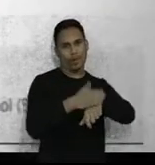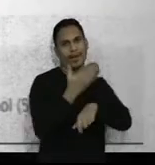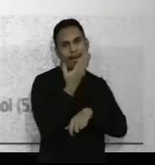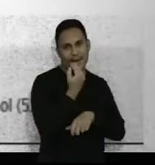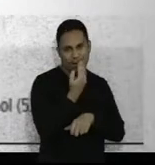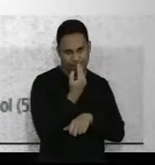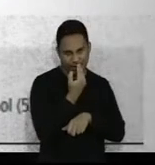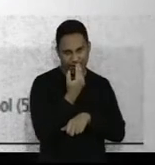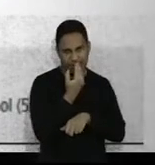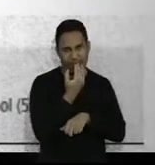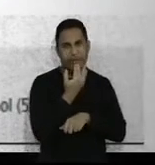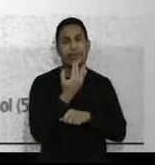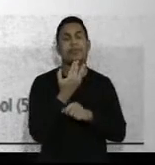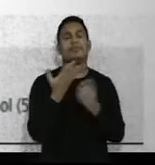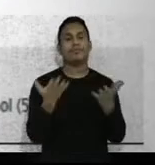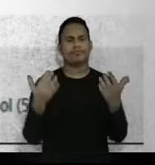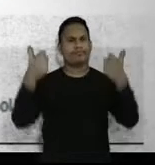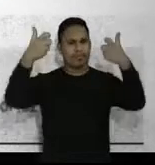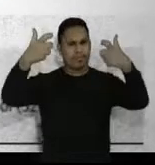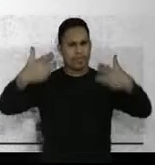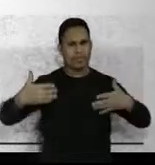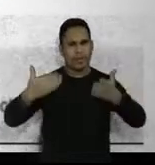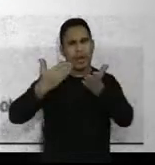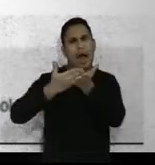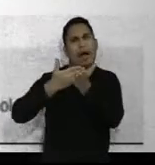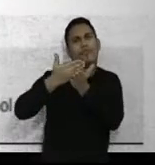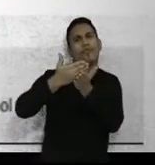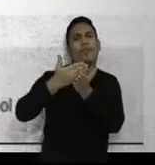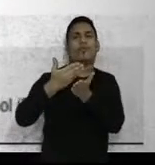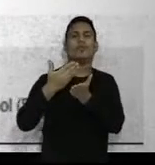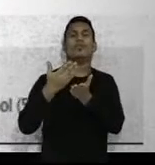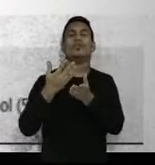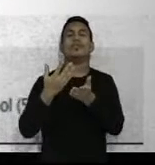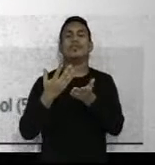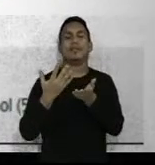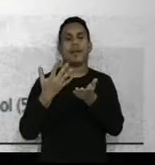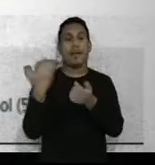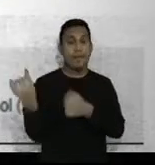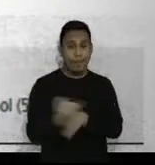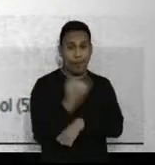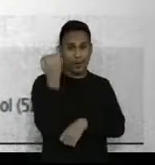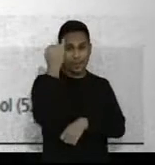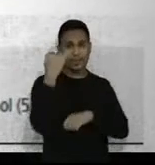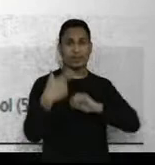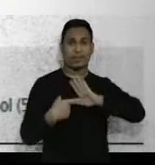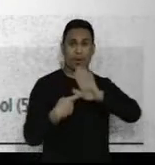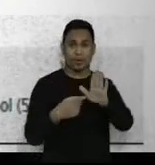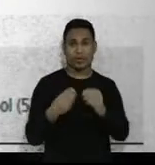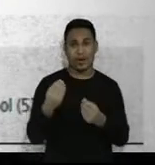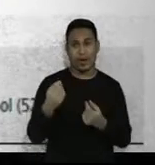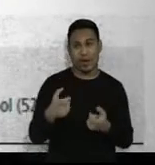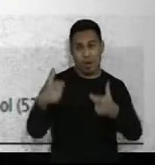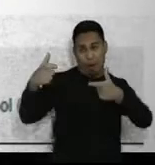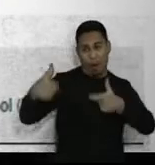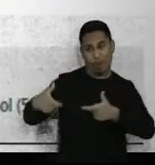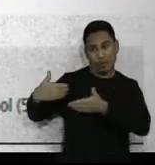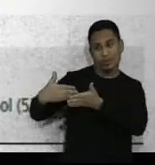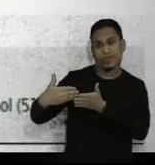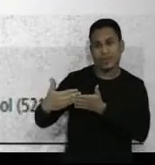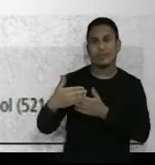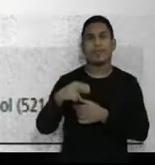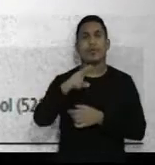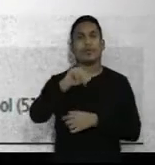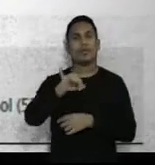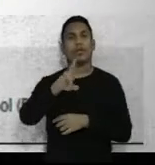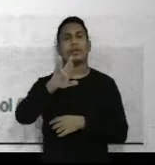algumas fontes também para vocês. E só uma coisa importante a ressaltar é que, por mais que o nitrato seja um suplemento de